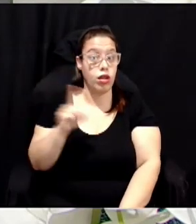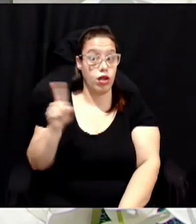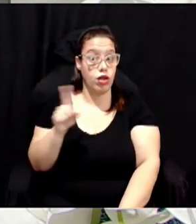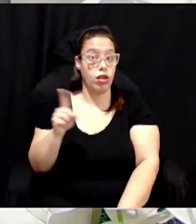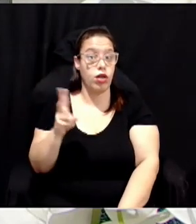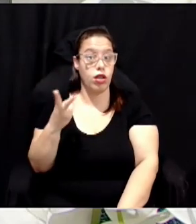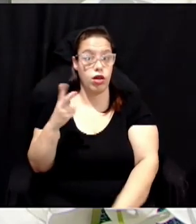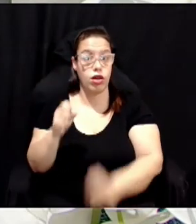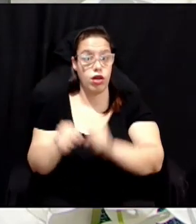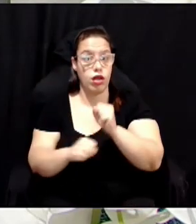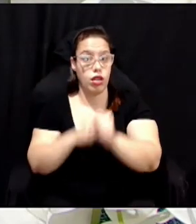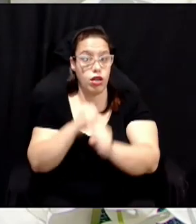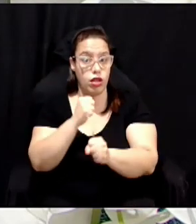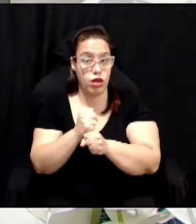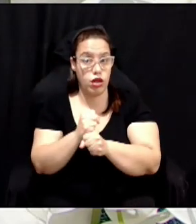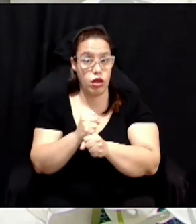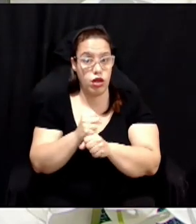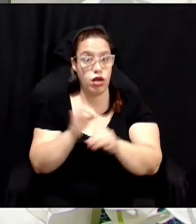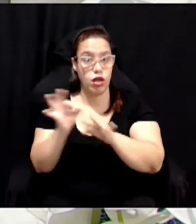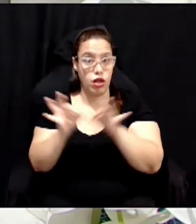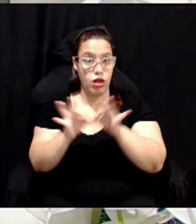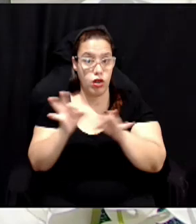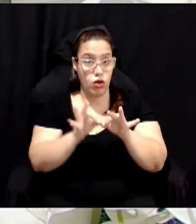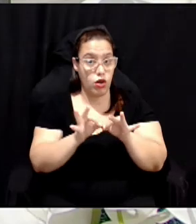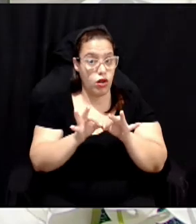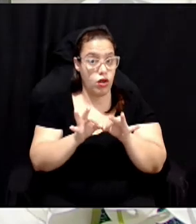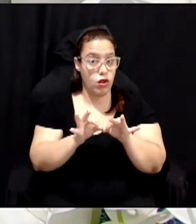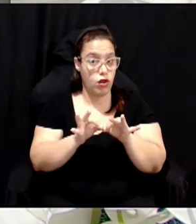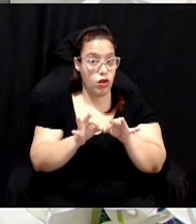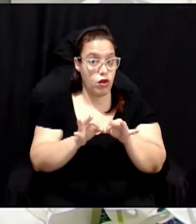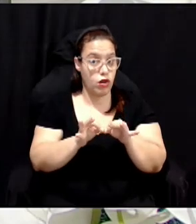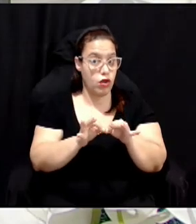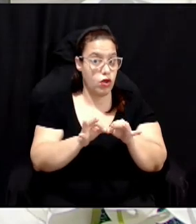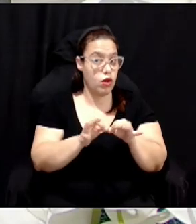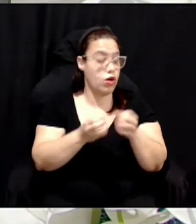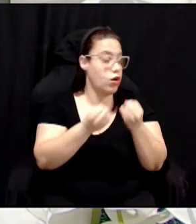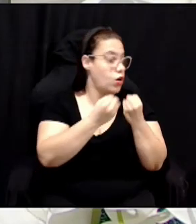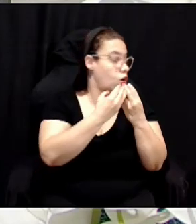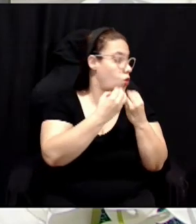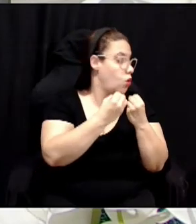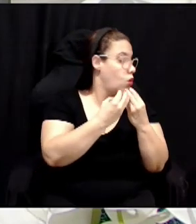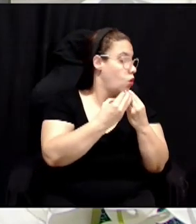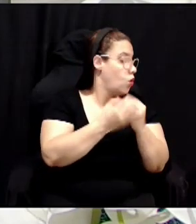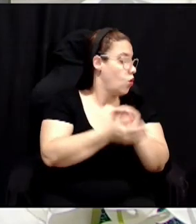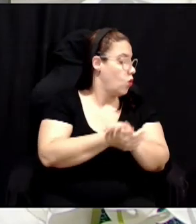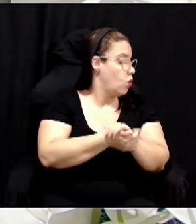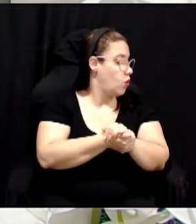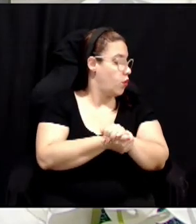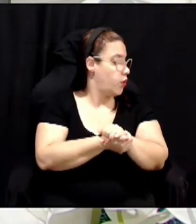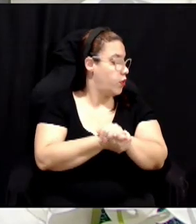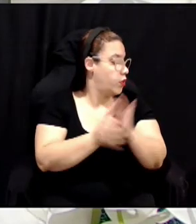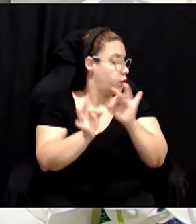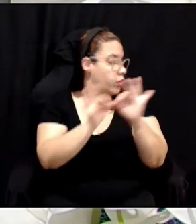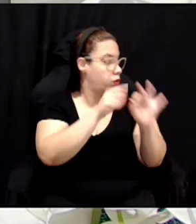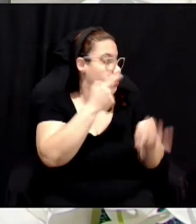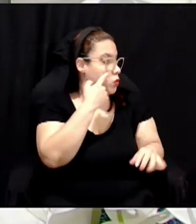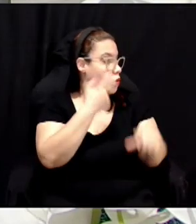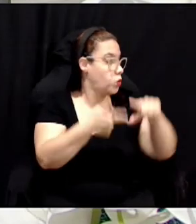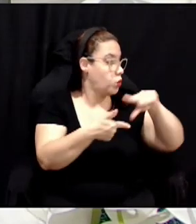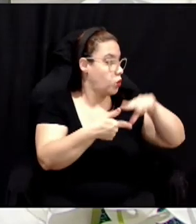menos, para eles se preparando. Bom, e para a gente informar direitinho a galera aqui que está de olho no